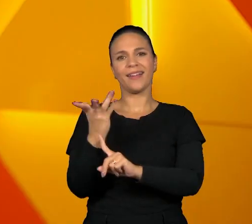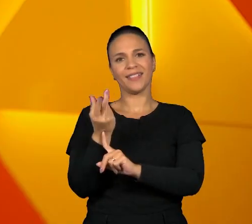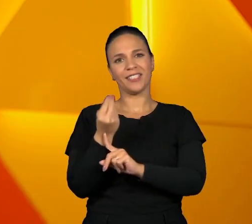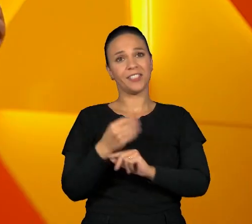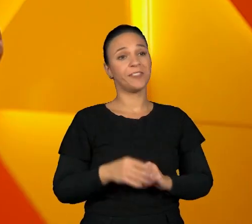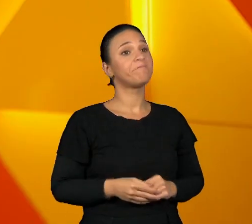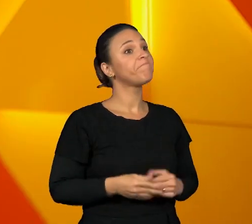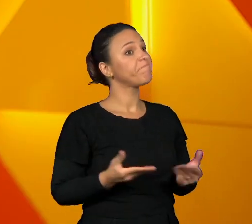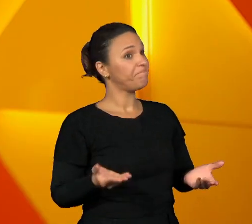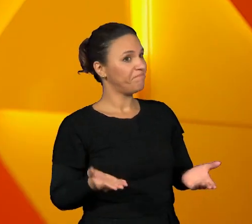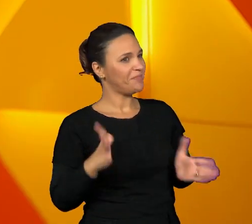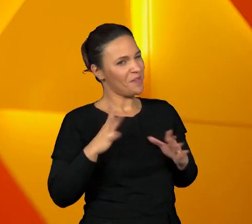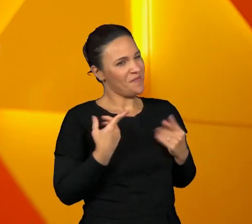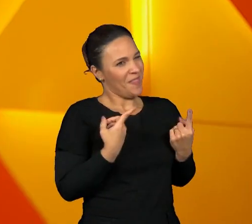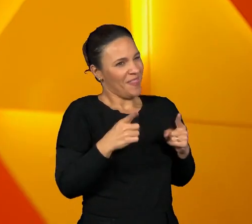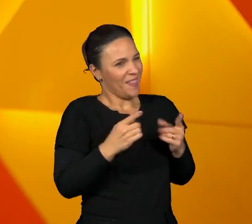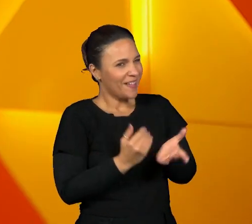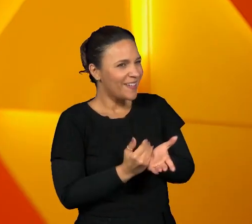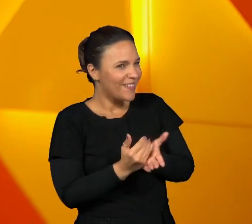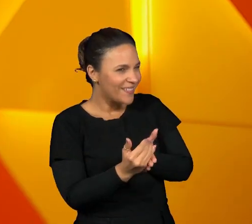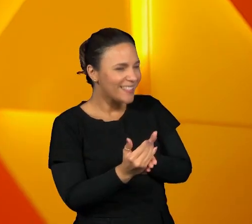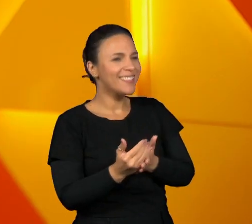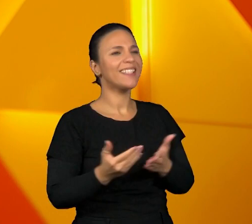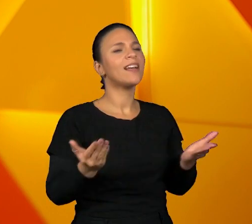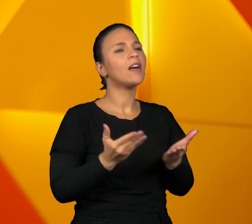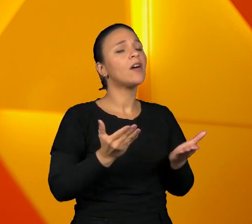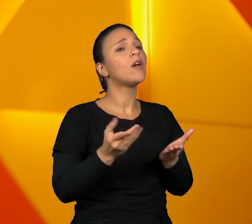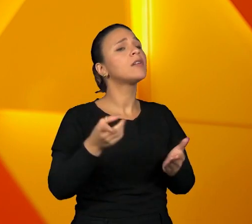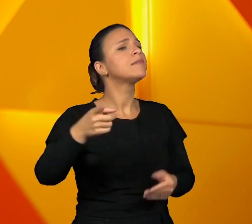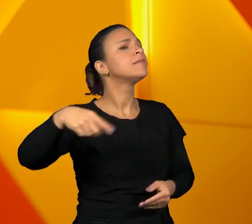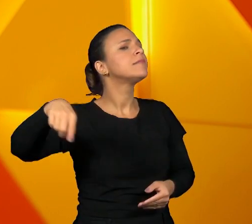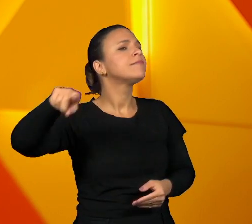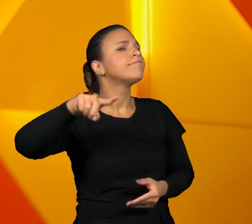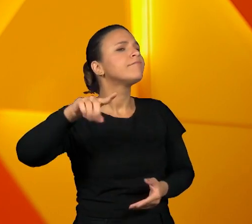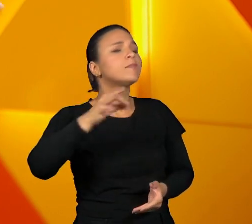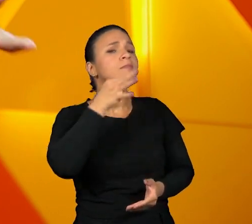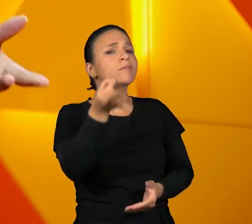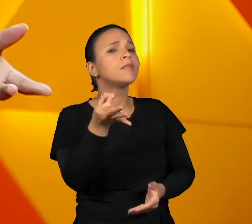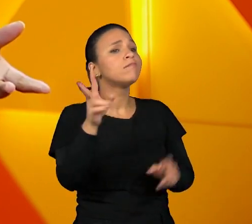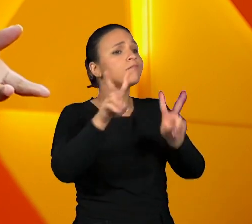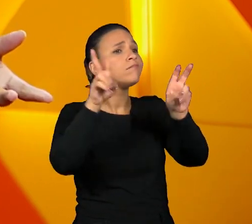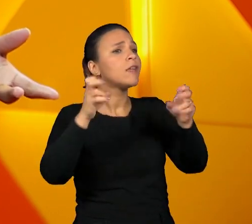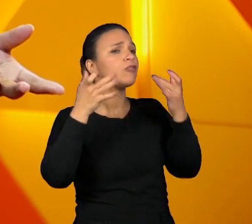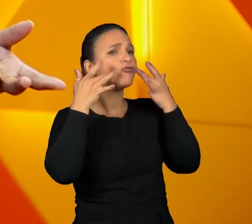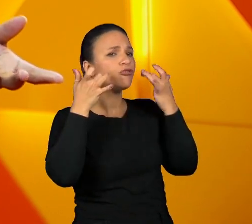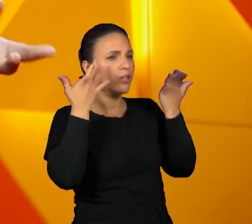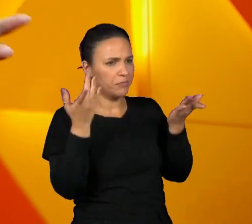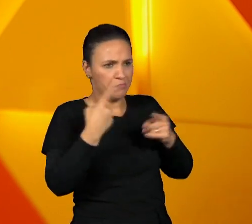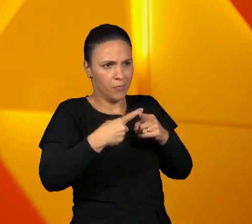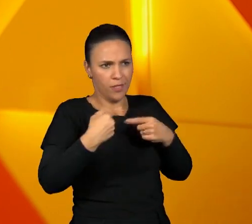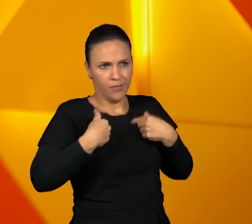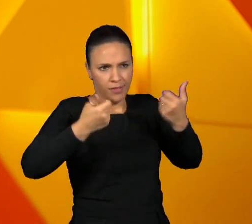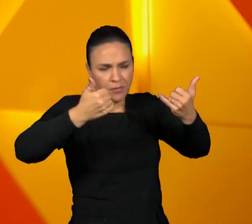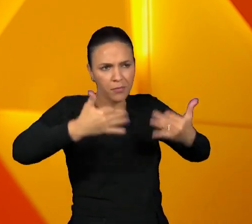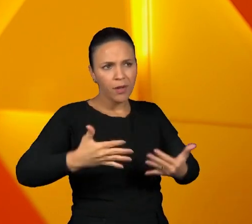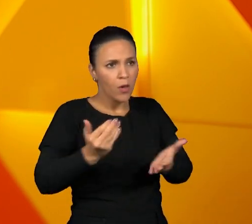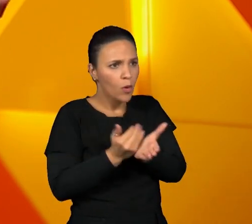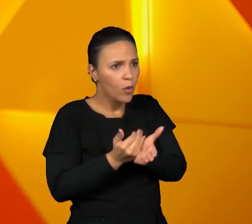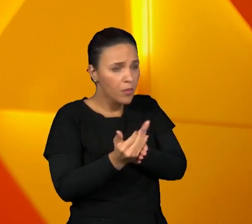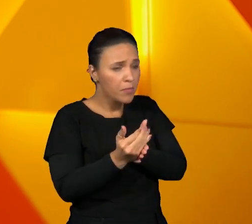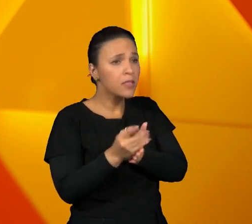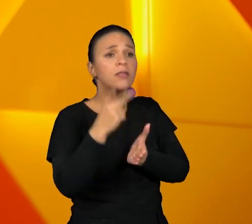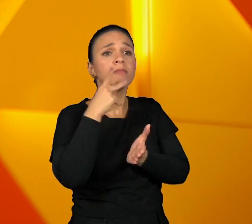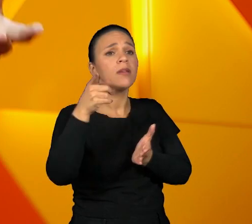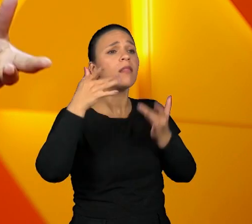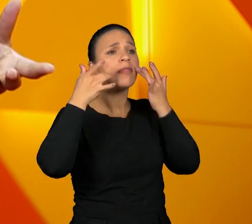aí, feita essa provocação inicial, eu quero saber de vocês com relação ao teatro, porque a gente falou logo ali no início do programa que